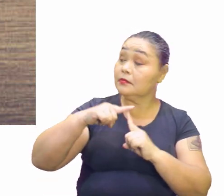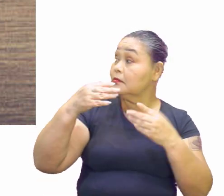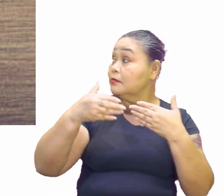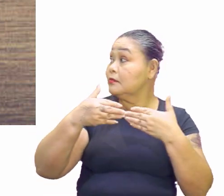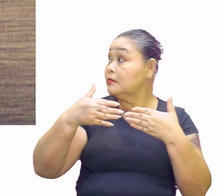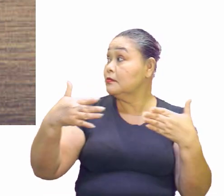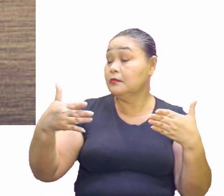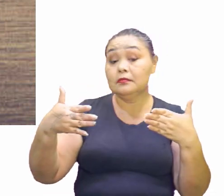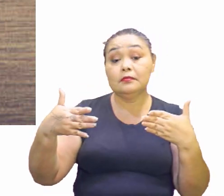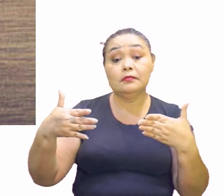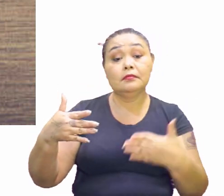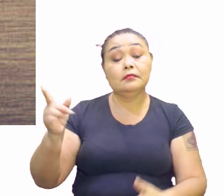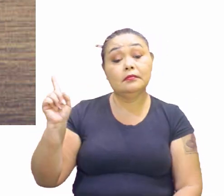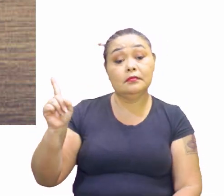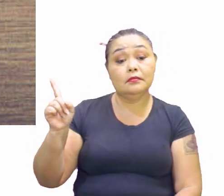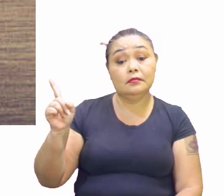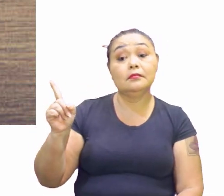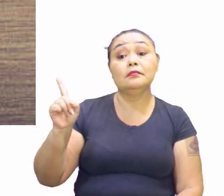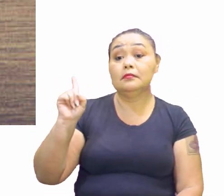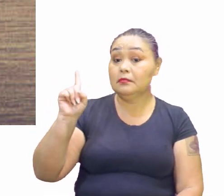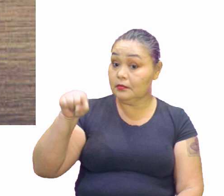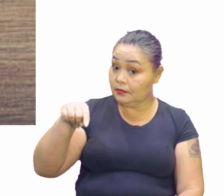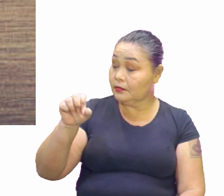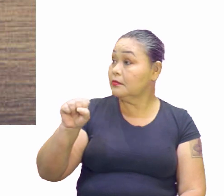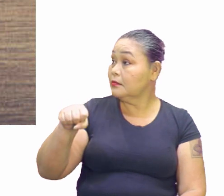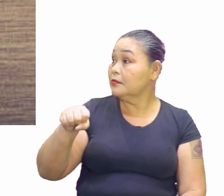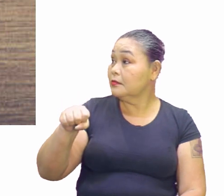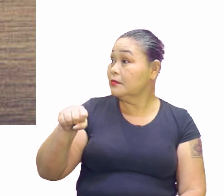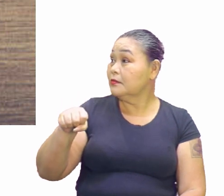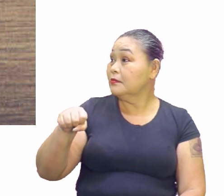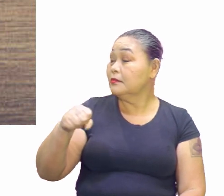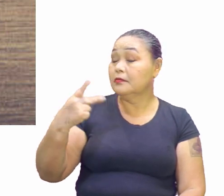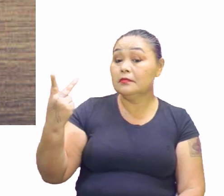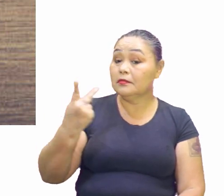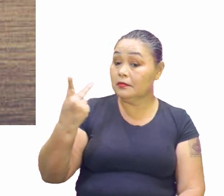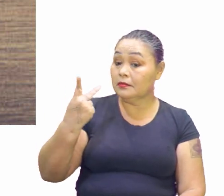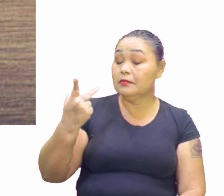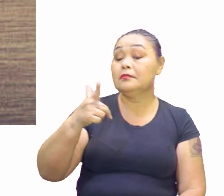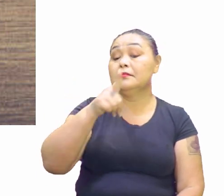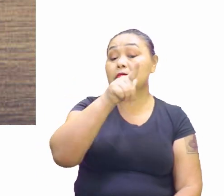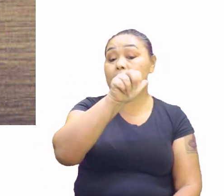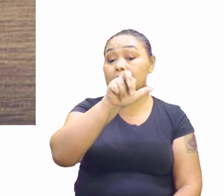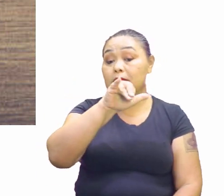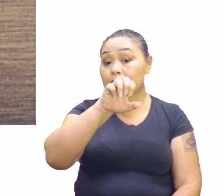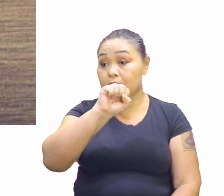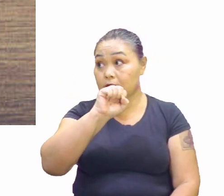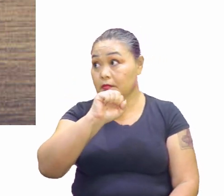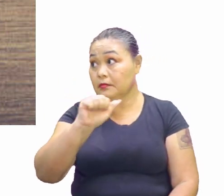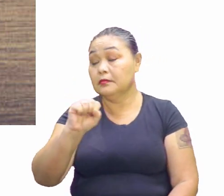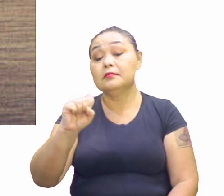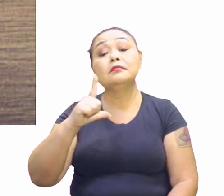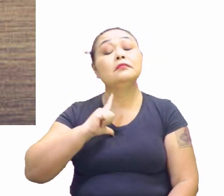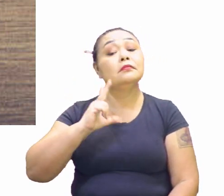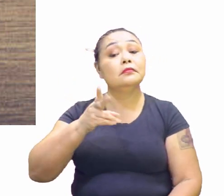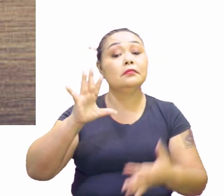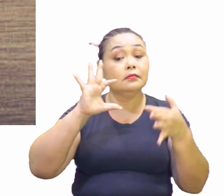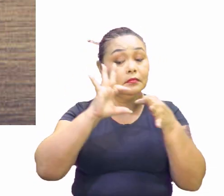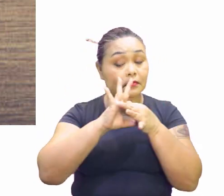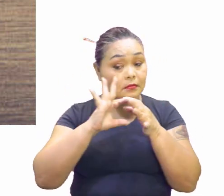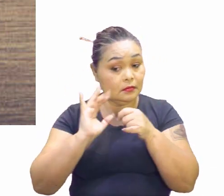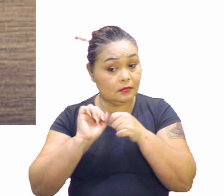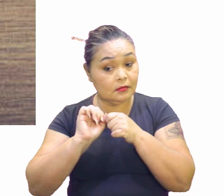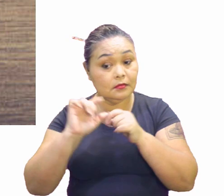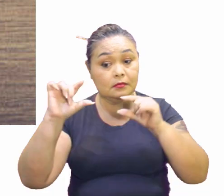Tipos de introdução. Agora sim, das duas, né, da Larissa, ela sempre contextualizando, né,